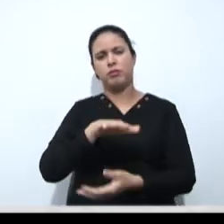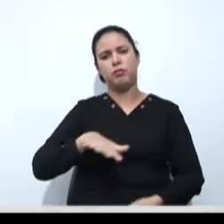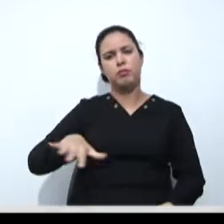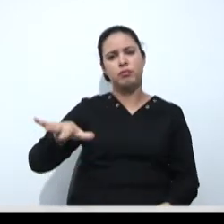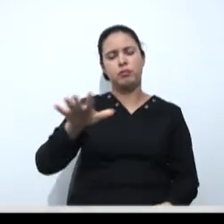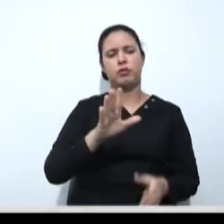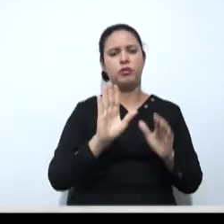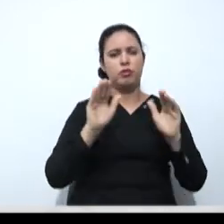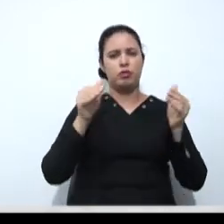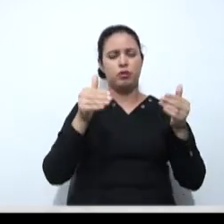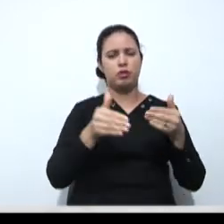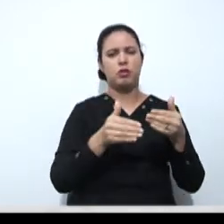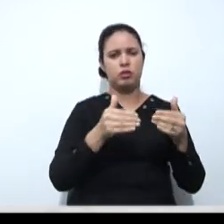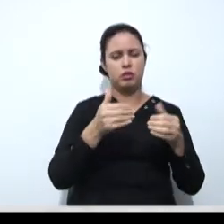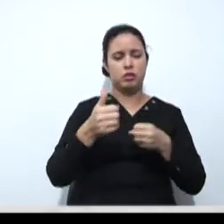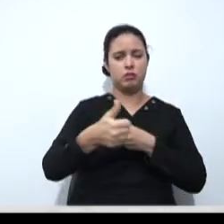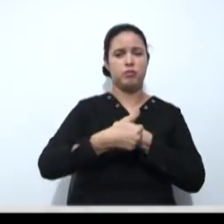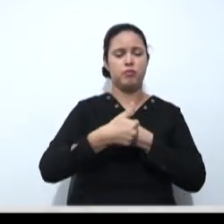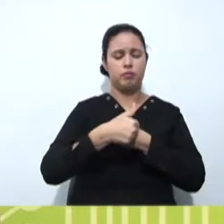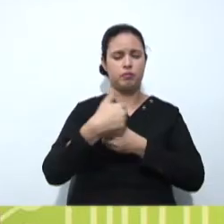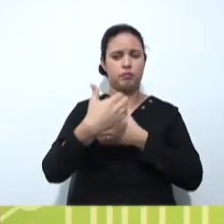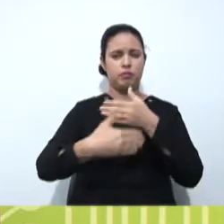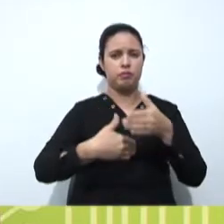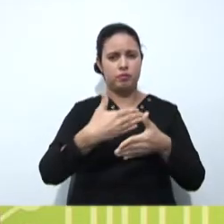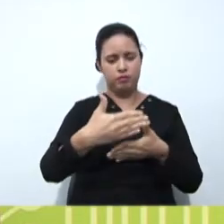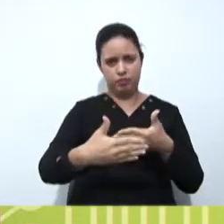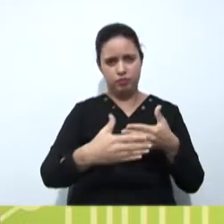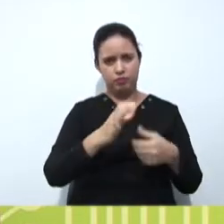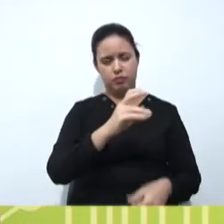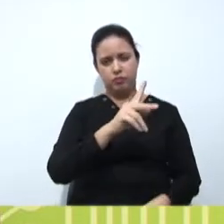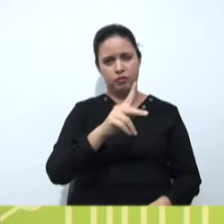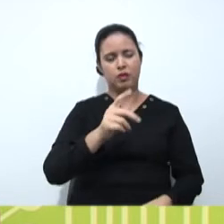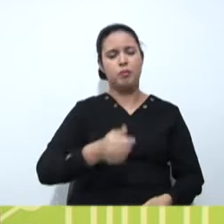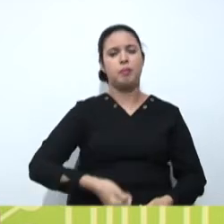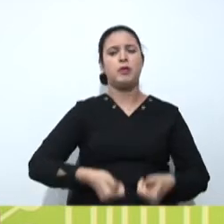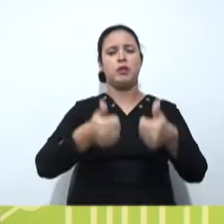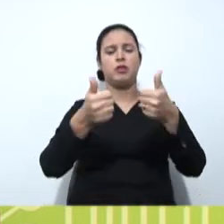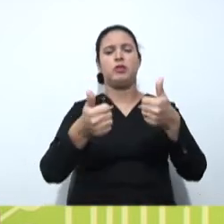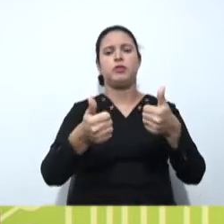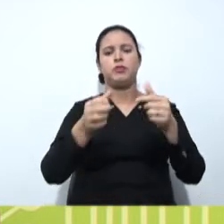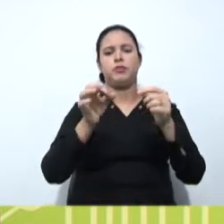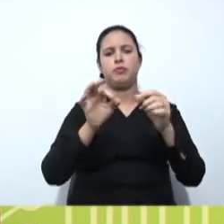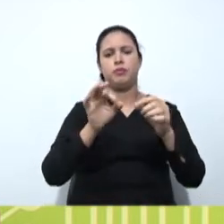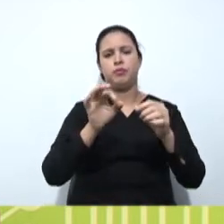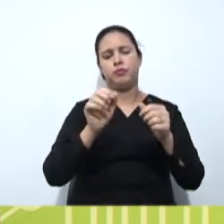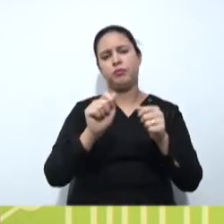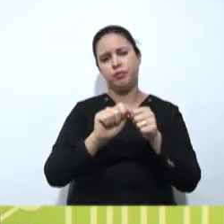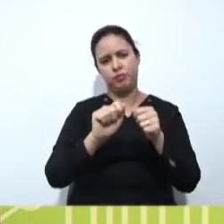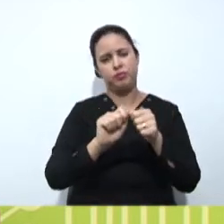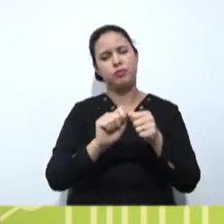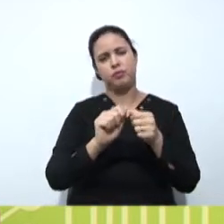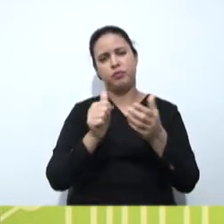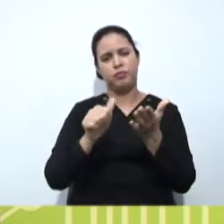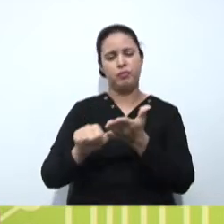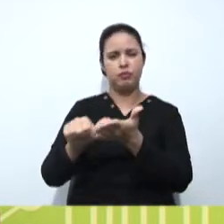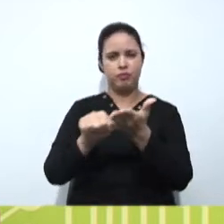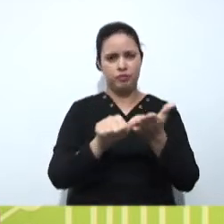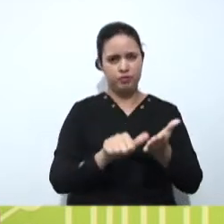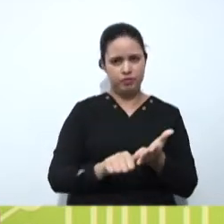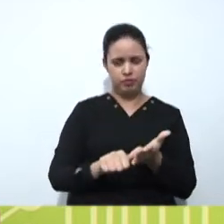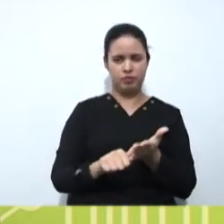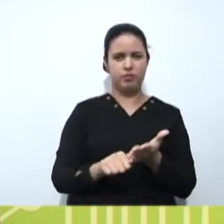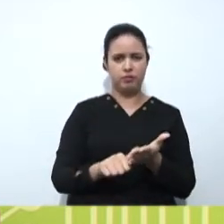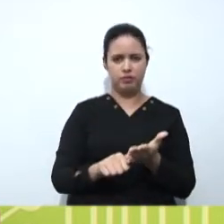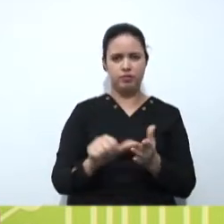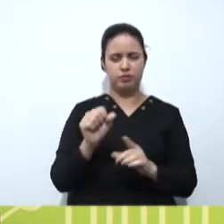da cooperativa, mais benefício ela vai gerar para os cooperados, mais benefícios ela vai entregar para a